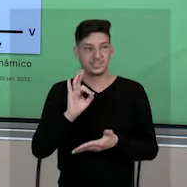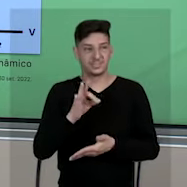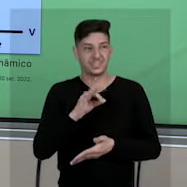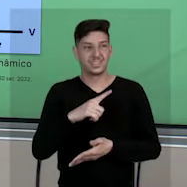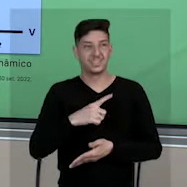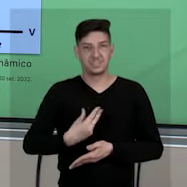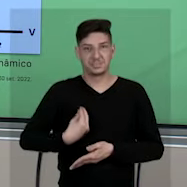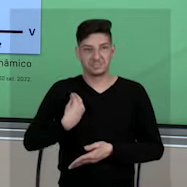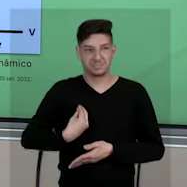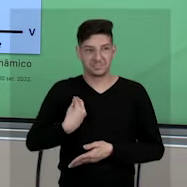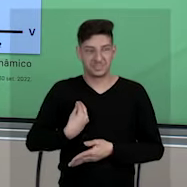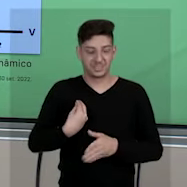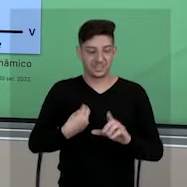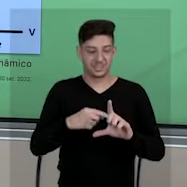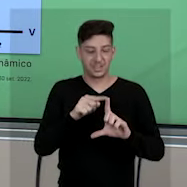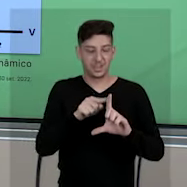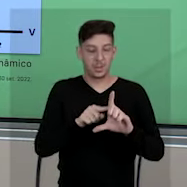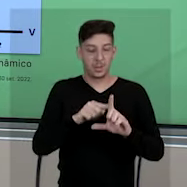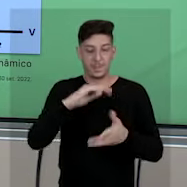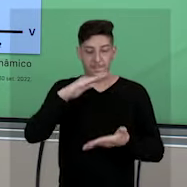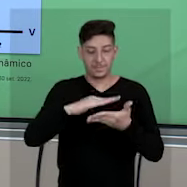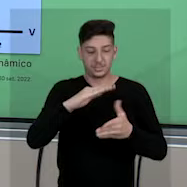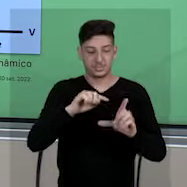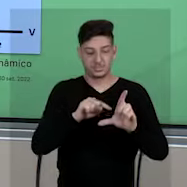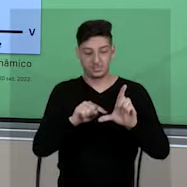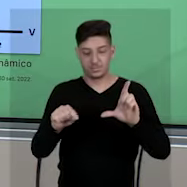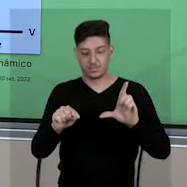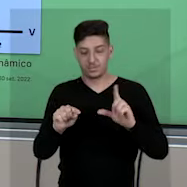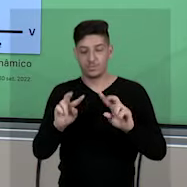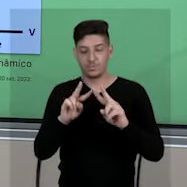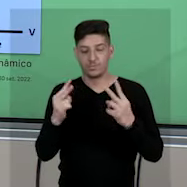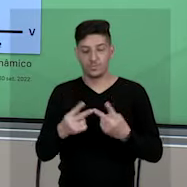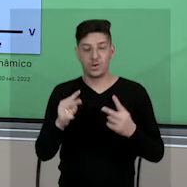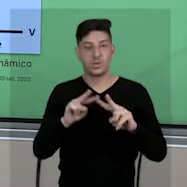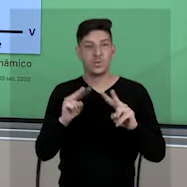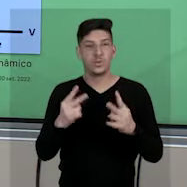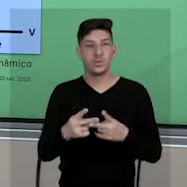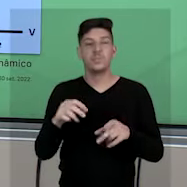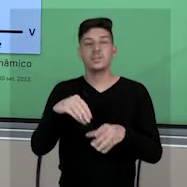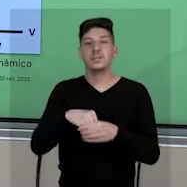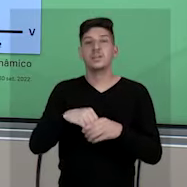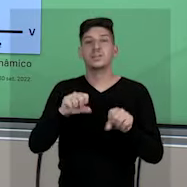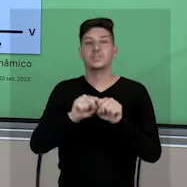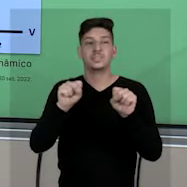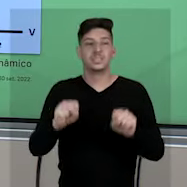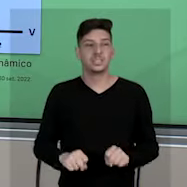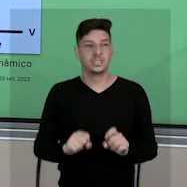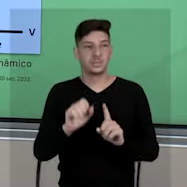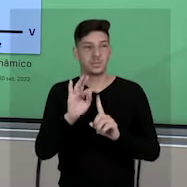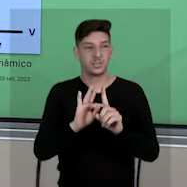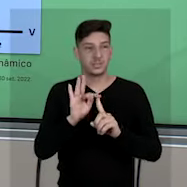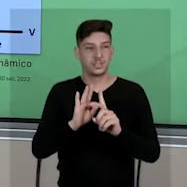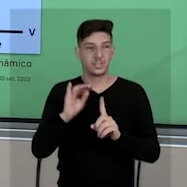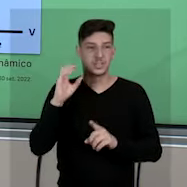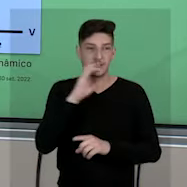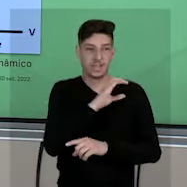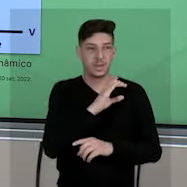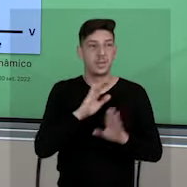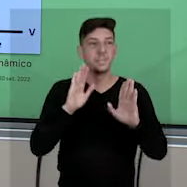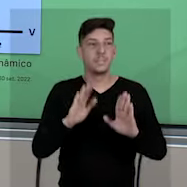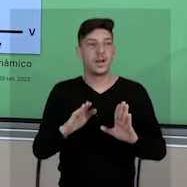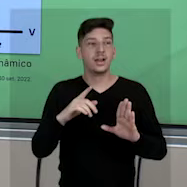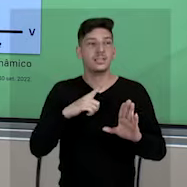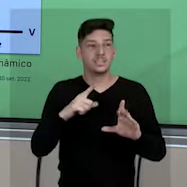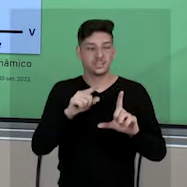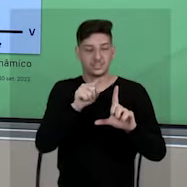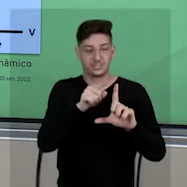as variações de volume lá num funcionamento de um sistema térmico. Mas nesse ciclo termodinâmico que a gente